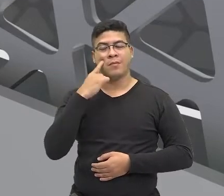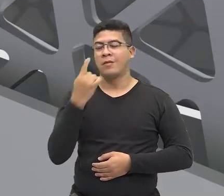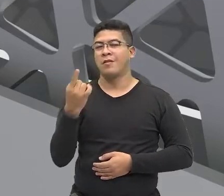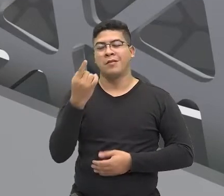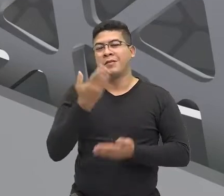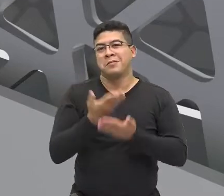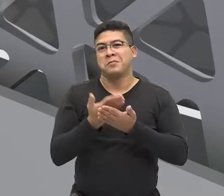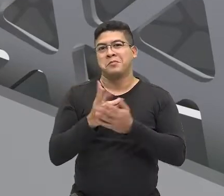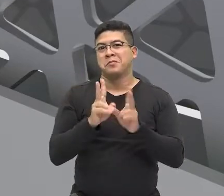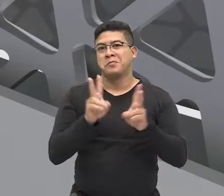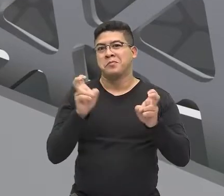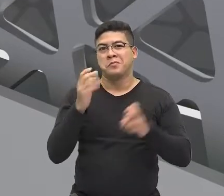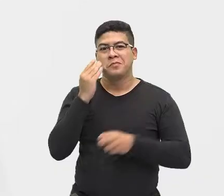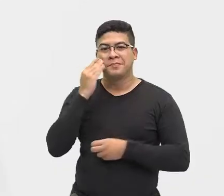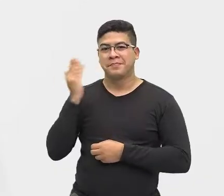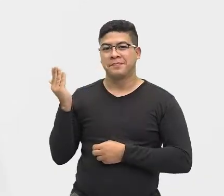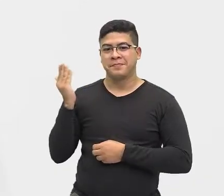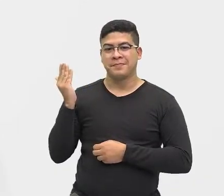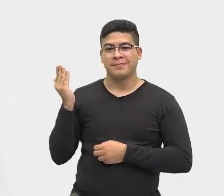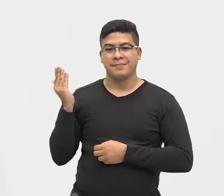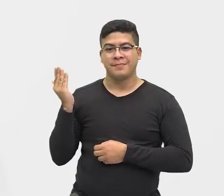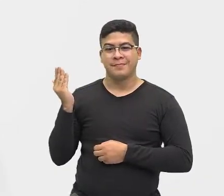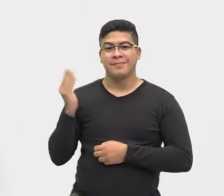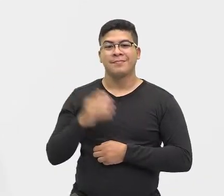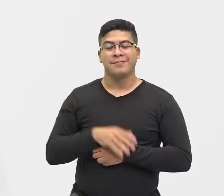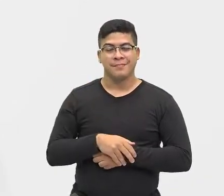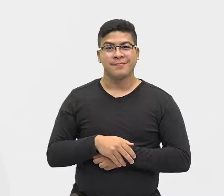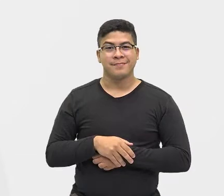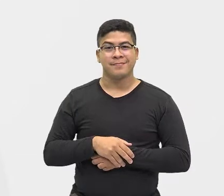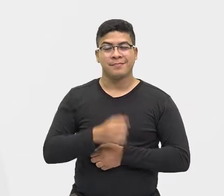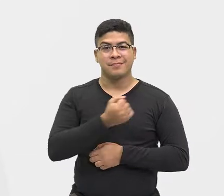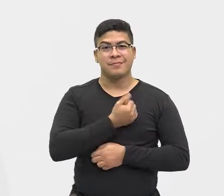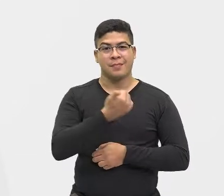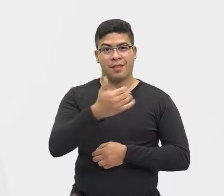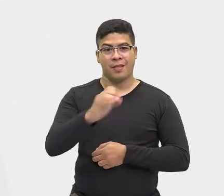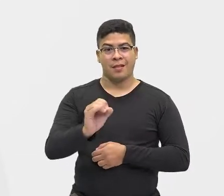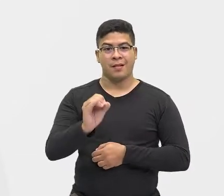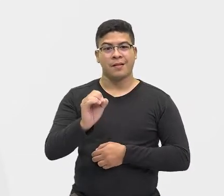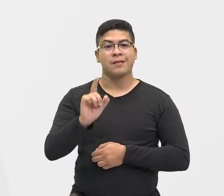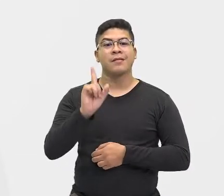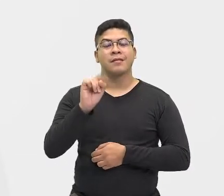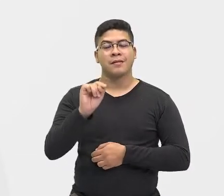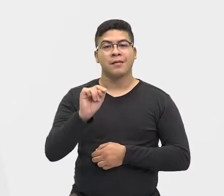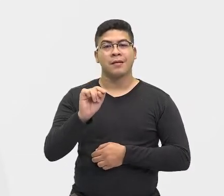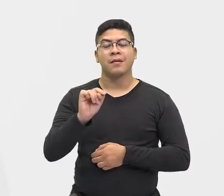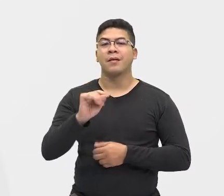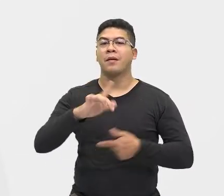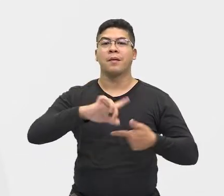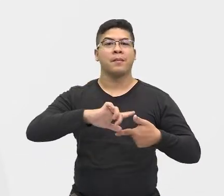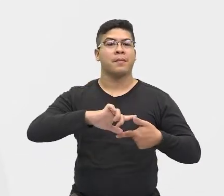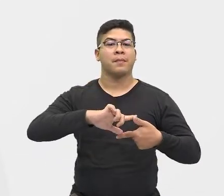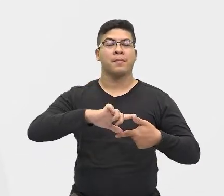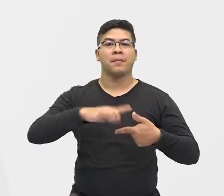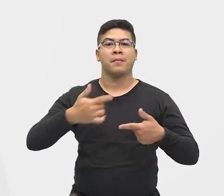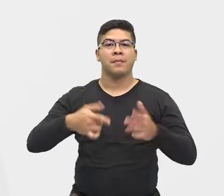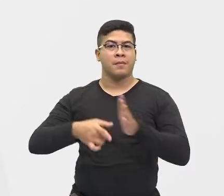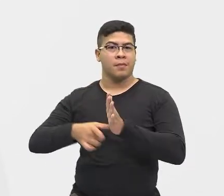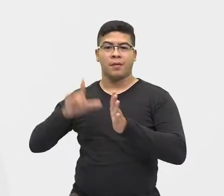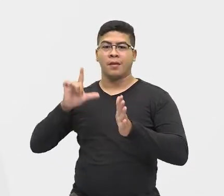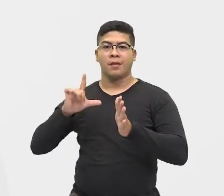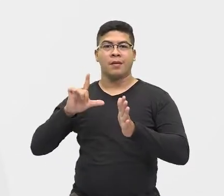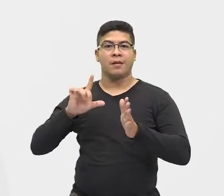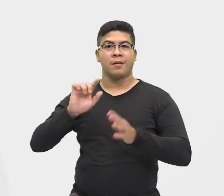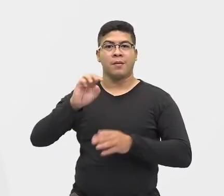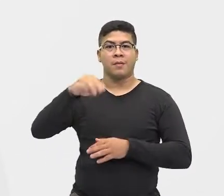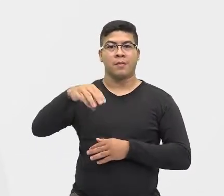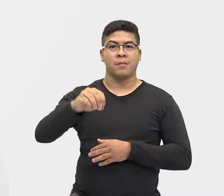nossa aula de hoje? Olha só. Aula 10, objeto do conhecimento, pré-modernismo, Monteiro